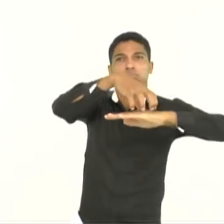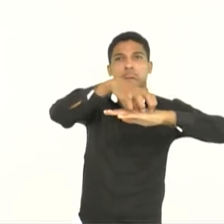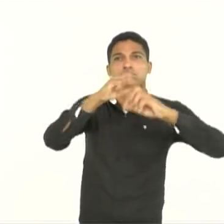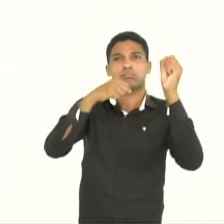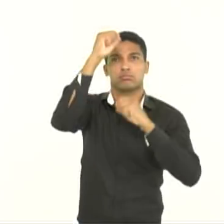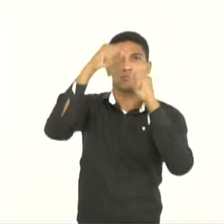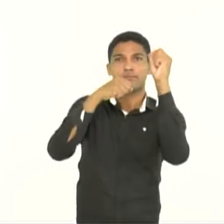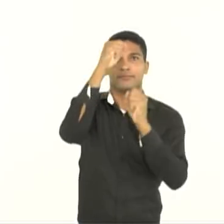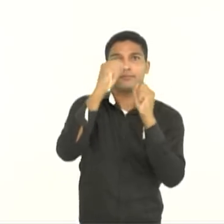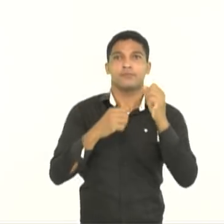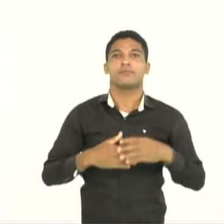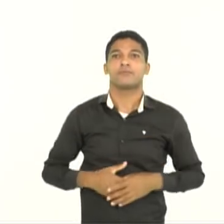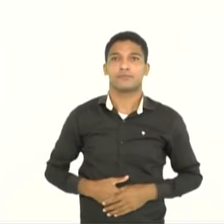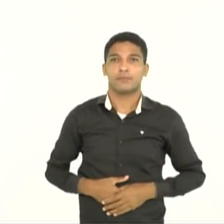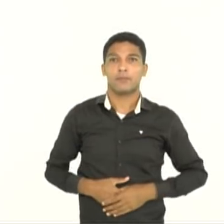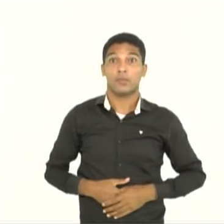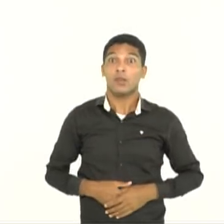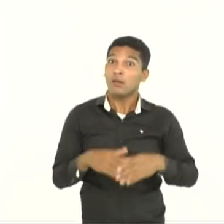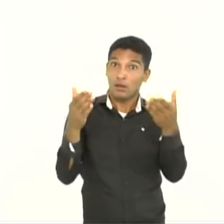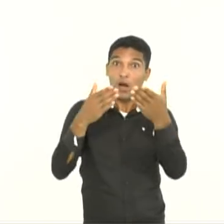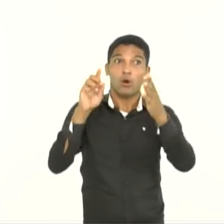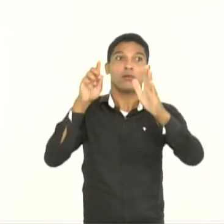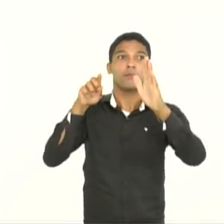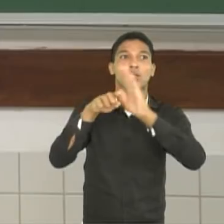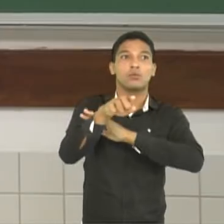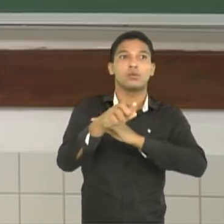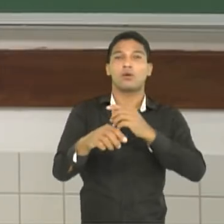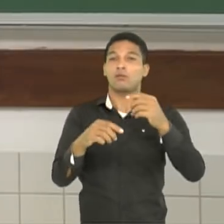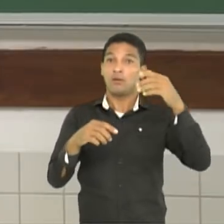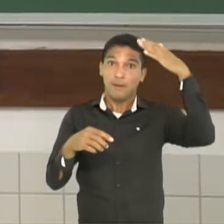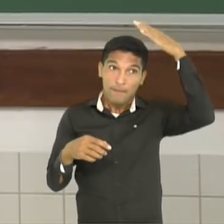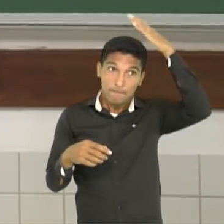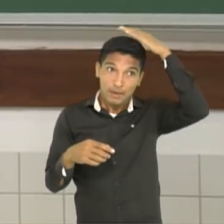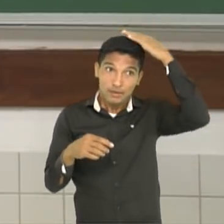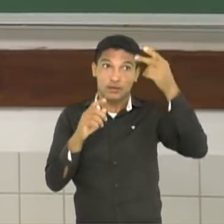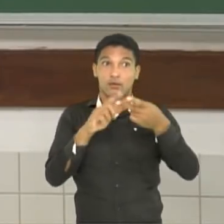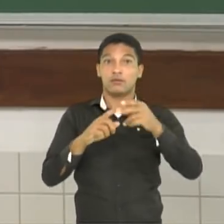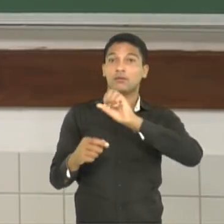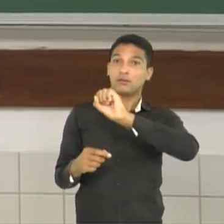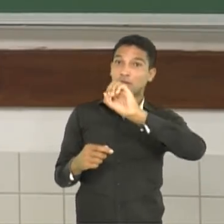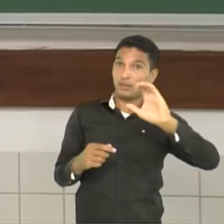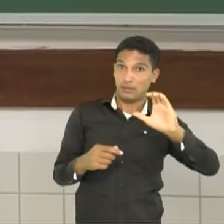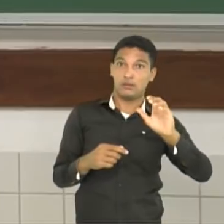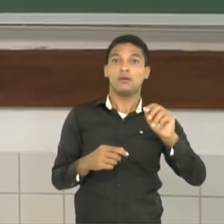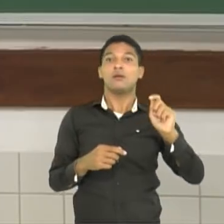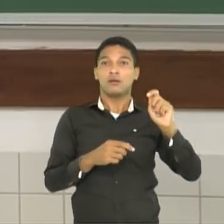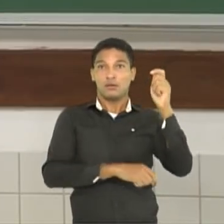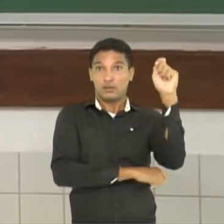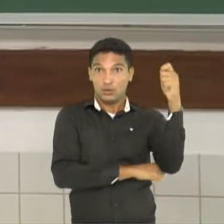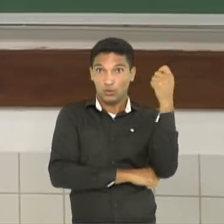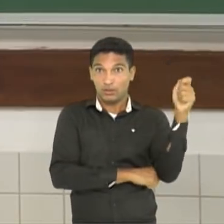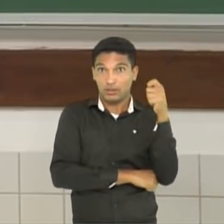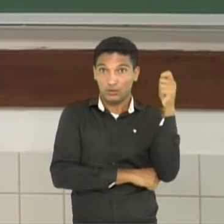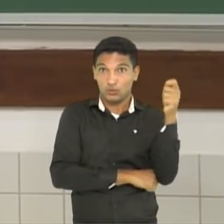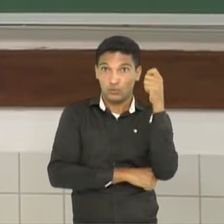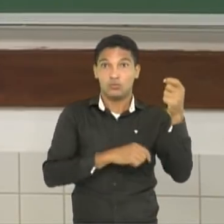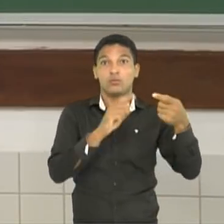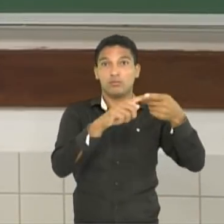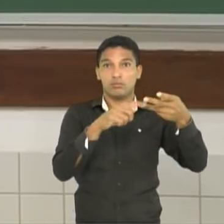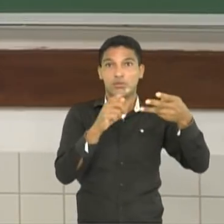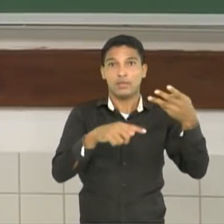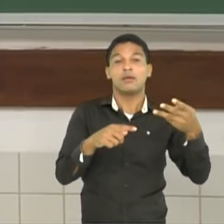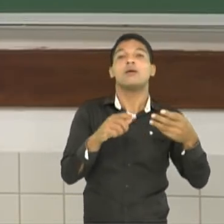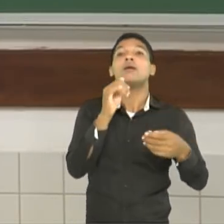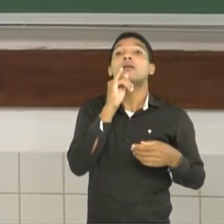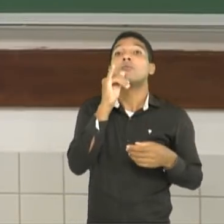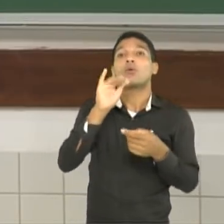concentração industrial em cada um dos estados. Então, me dê um exemplo, pelo menos, de cada um dos estados ali de áreas de concentração industrial e a gente